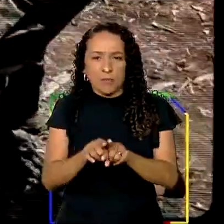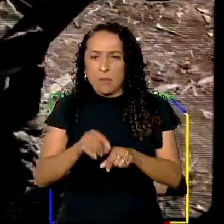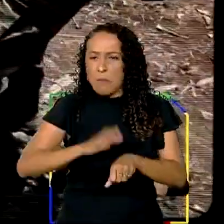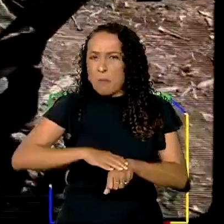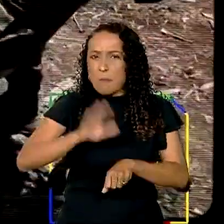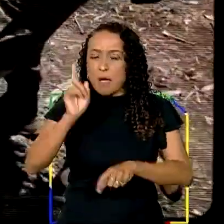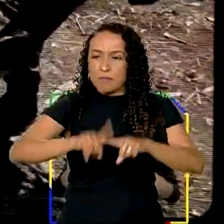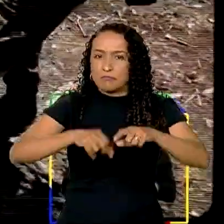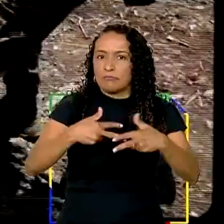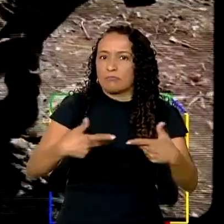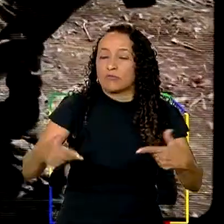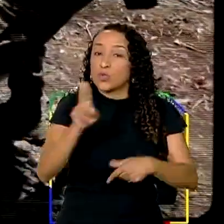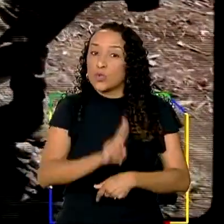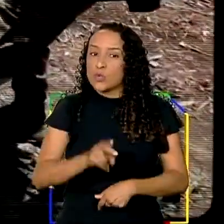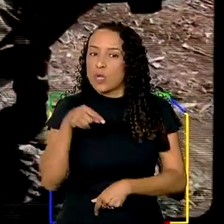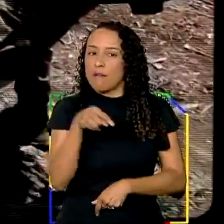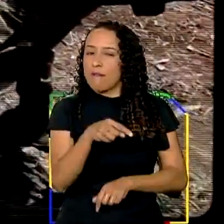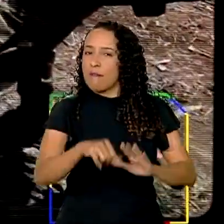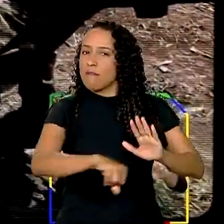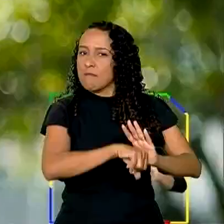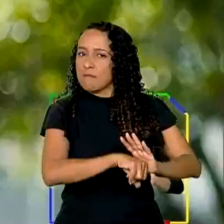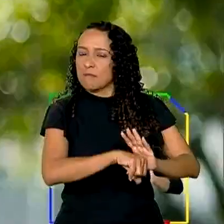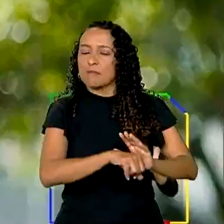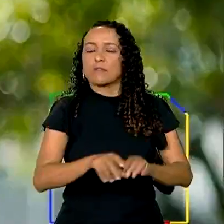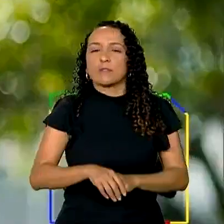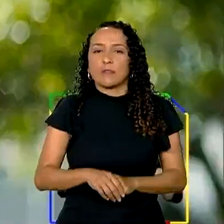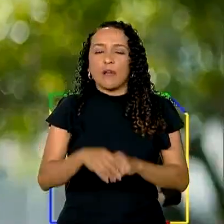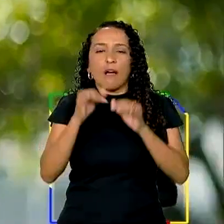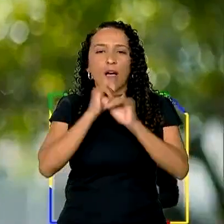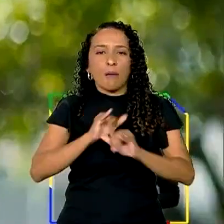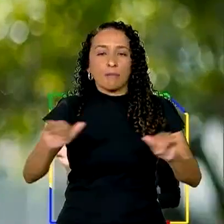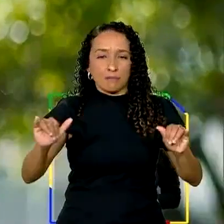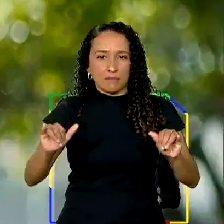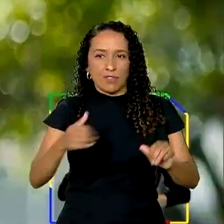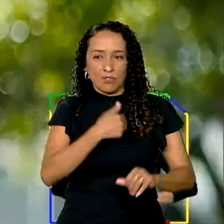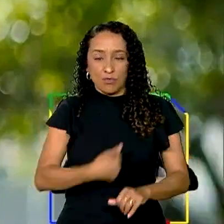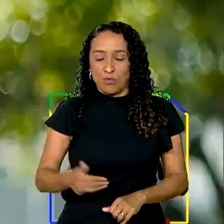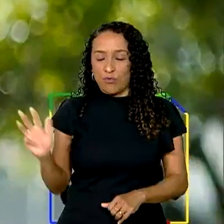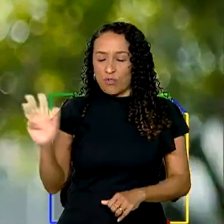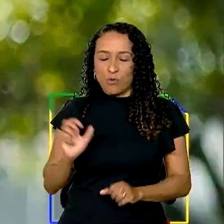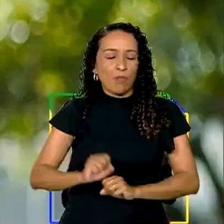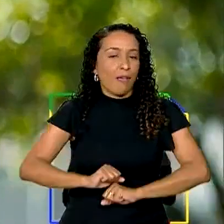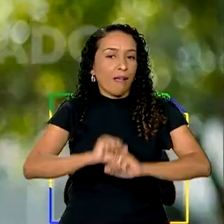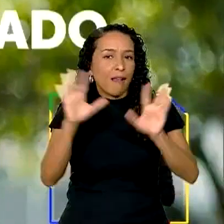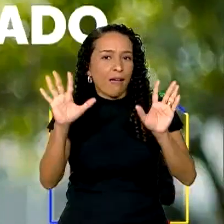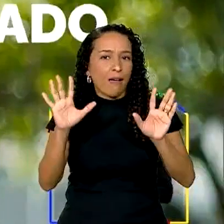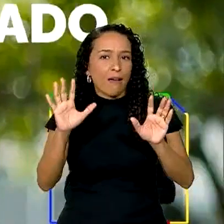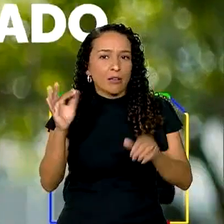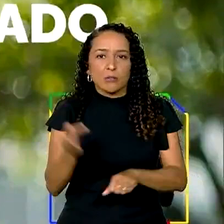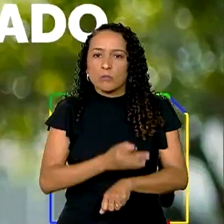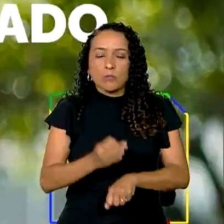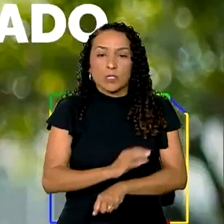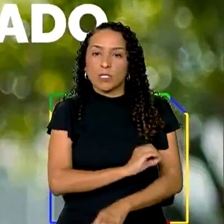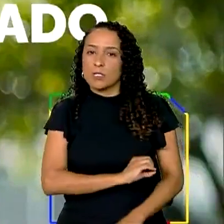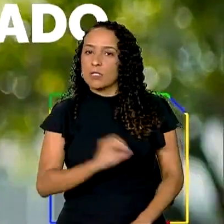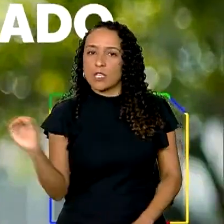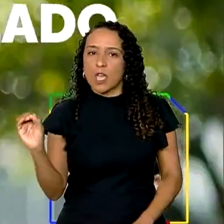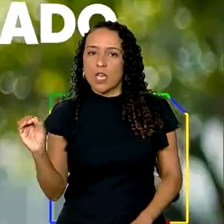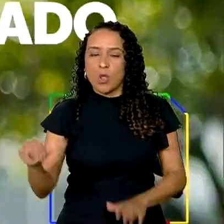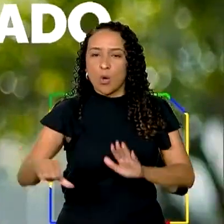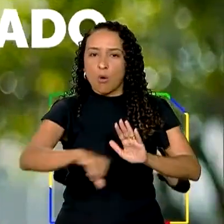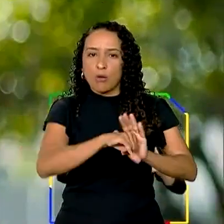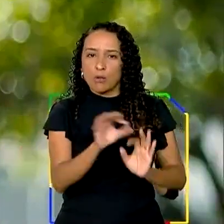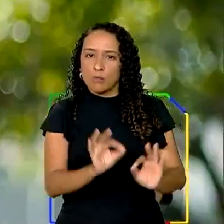demais equipamentos utilizados pelos criminosos. A mensagem do governo Lula é clara: tolerância zero com o